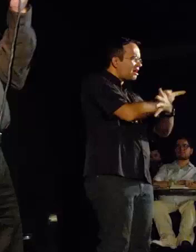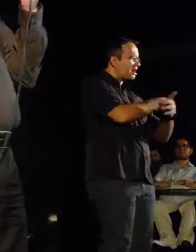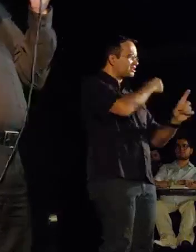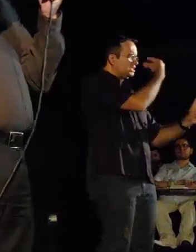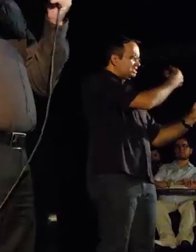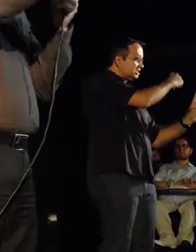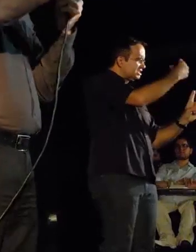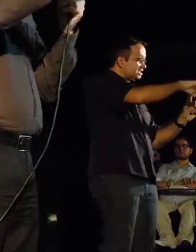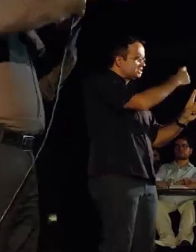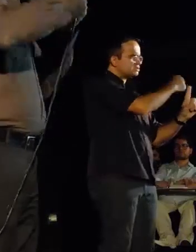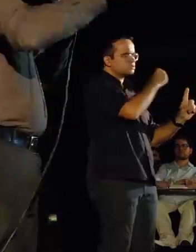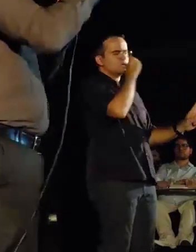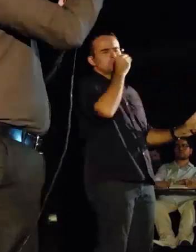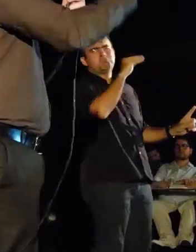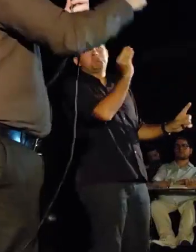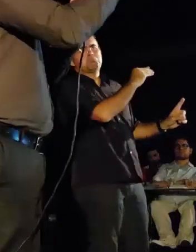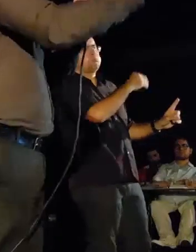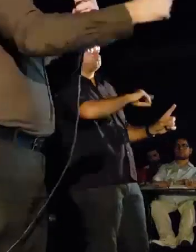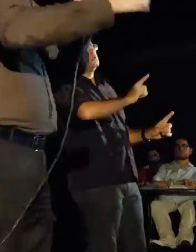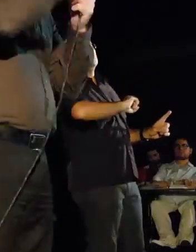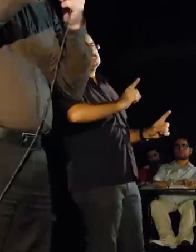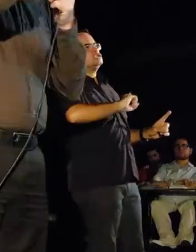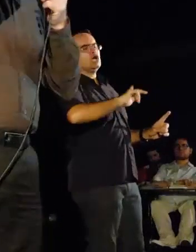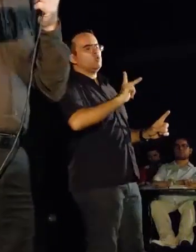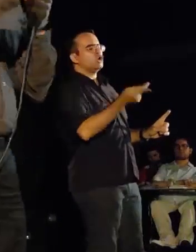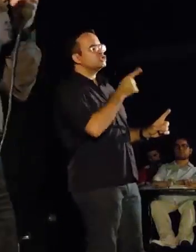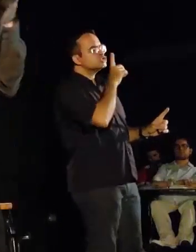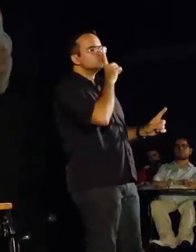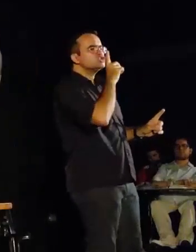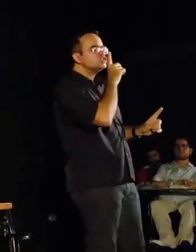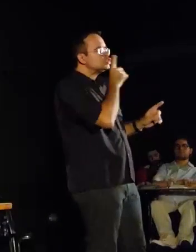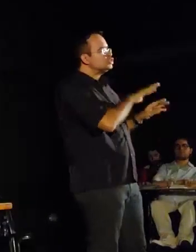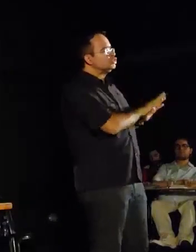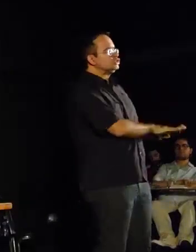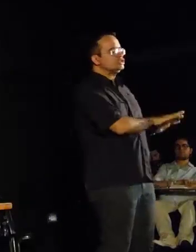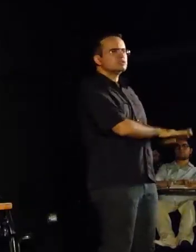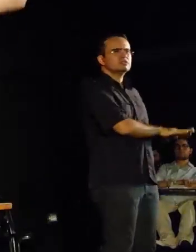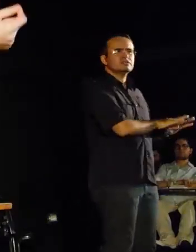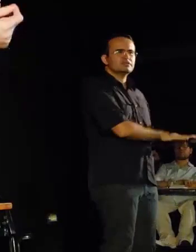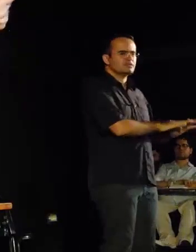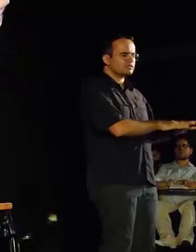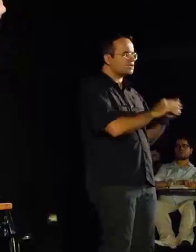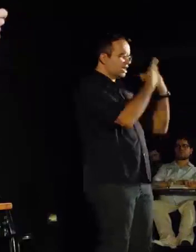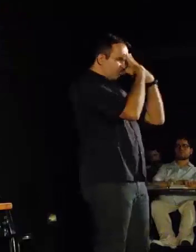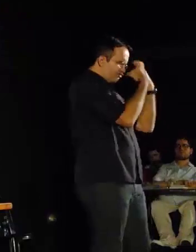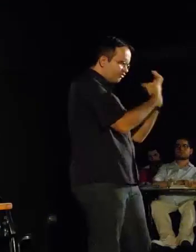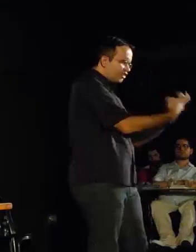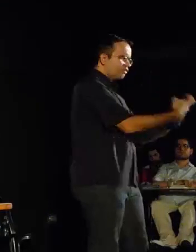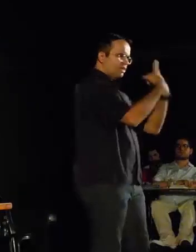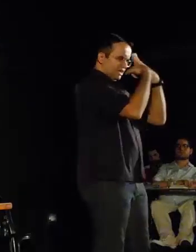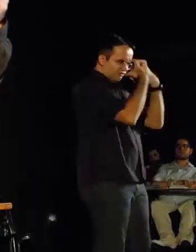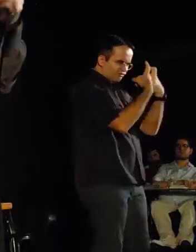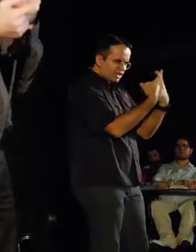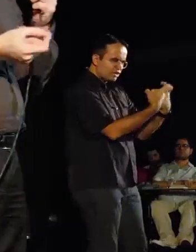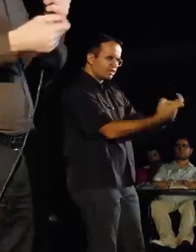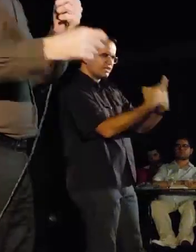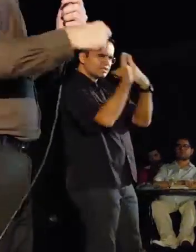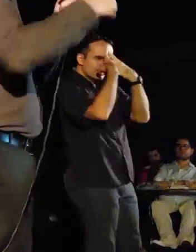possível ignorar que as sociedades são compostas de circuitos de violência. Esses